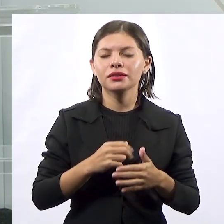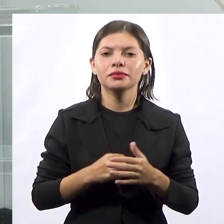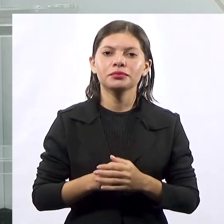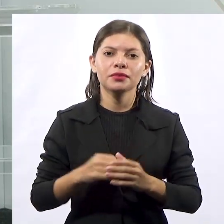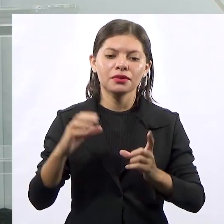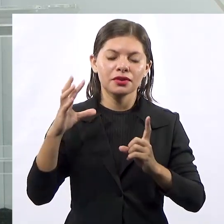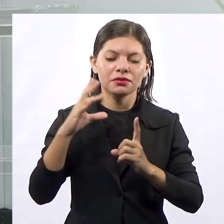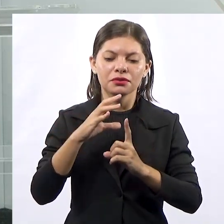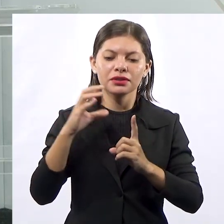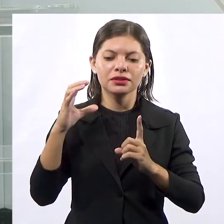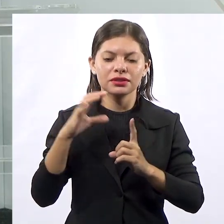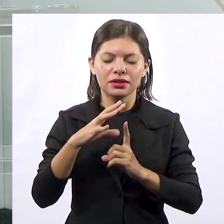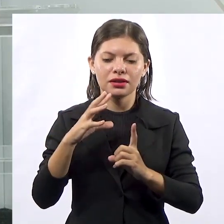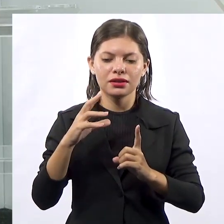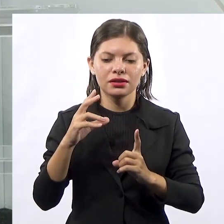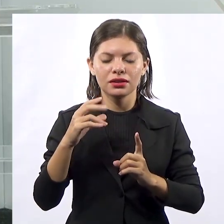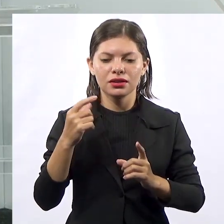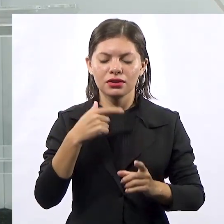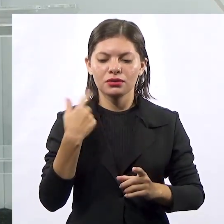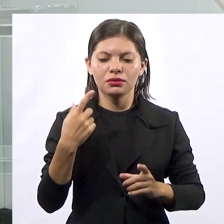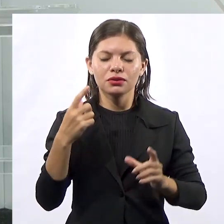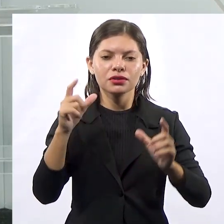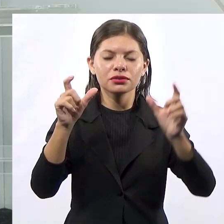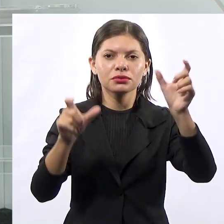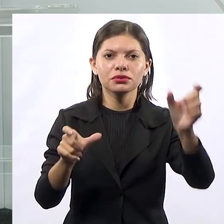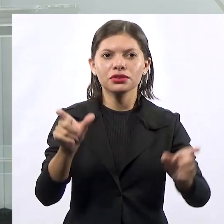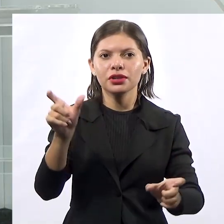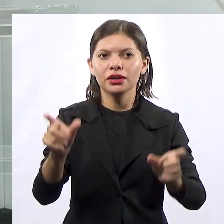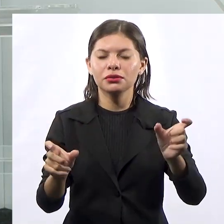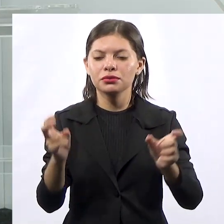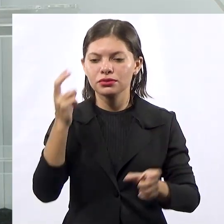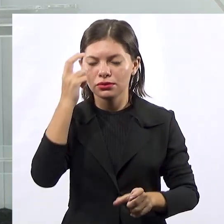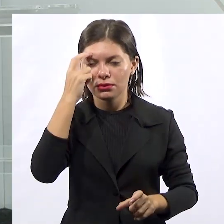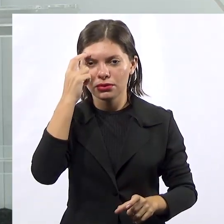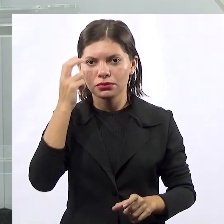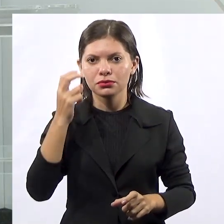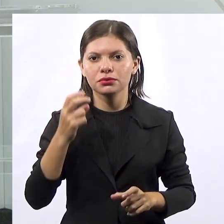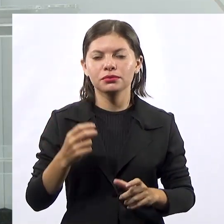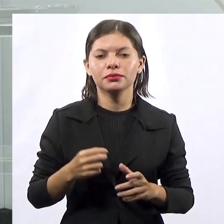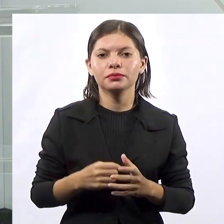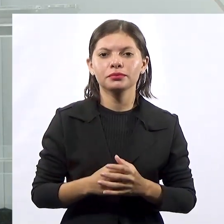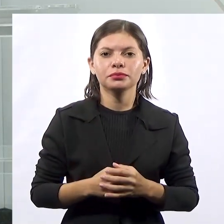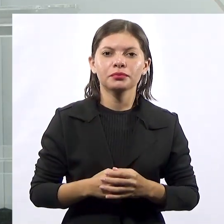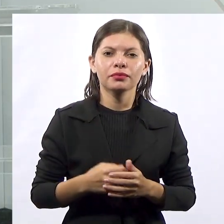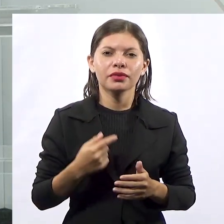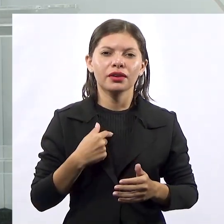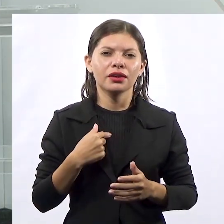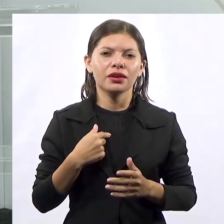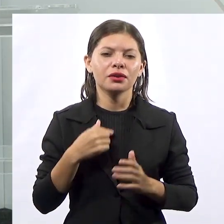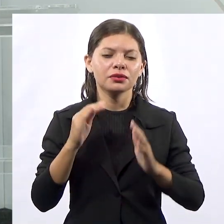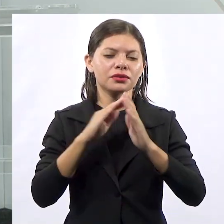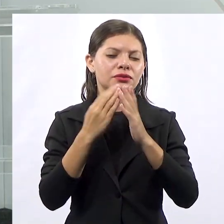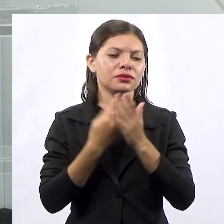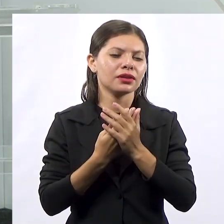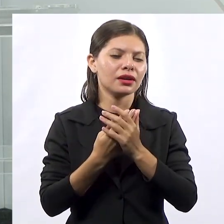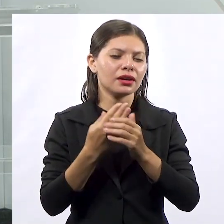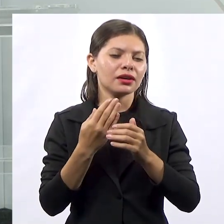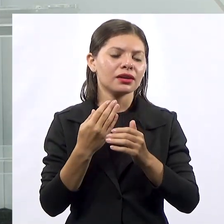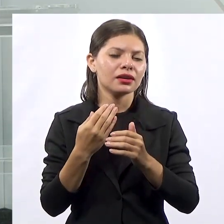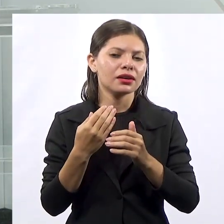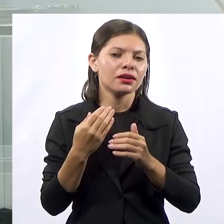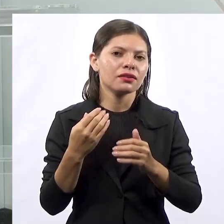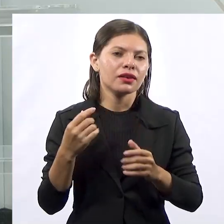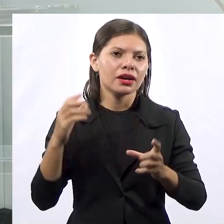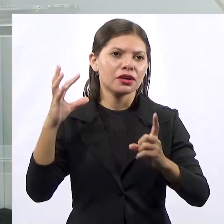Veja, segundo Bakhtin, nós somos sujeitos históricos e culturais, então, onde eu estudei, né, vai influenciar